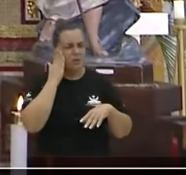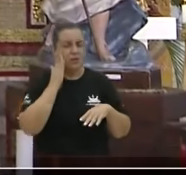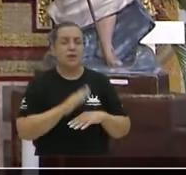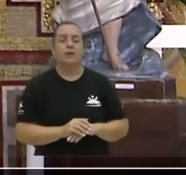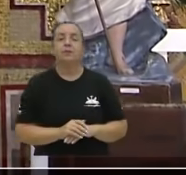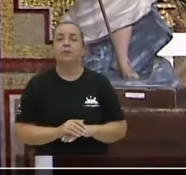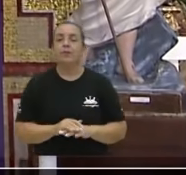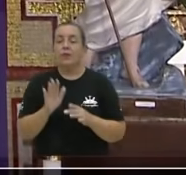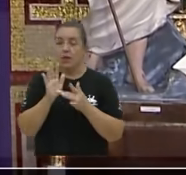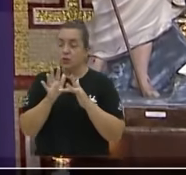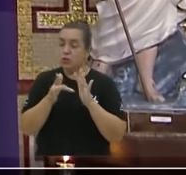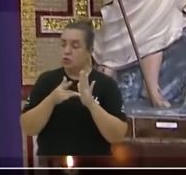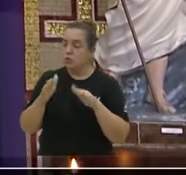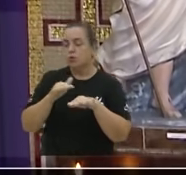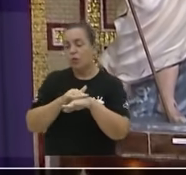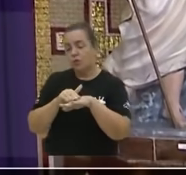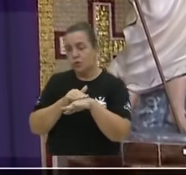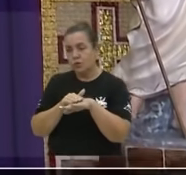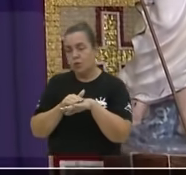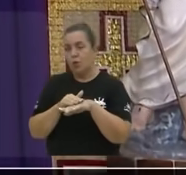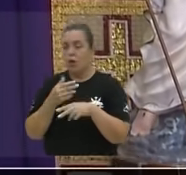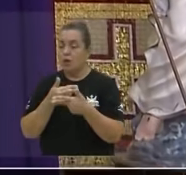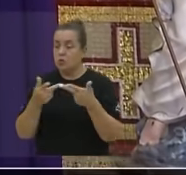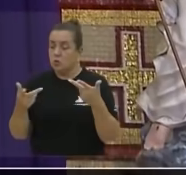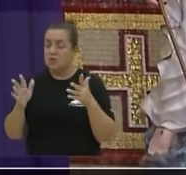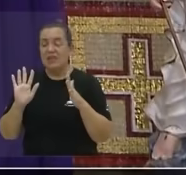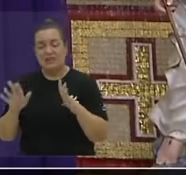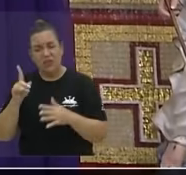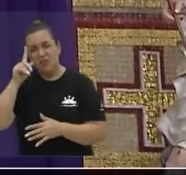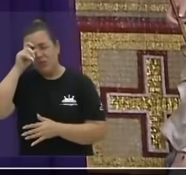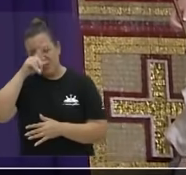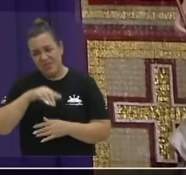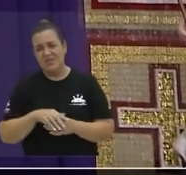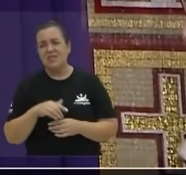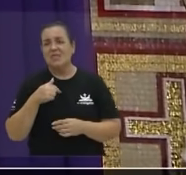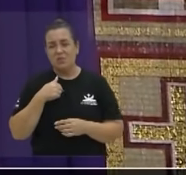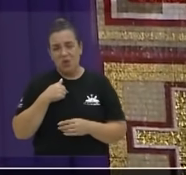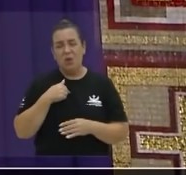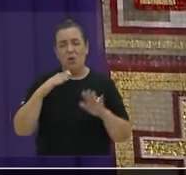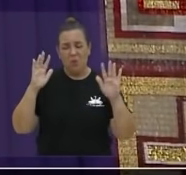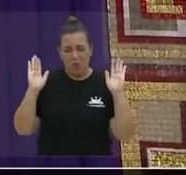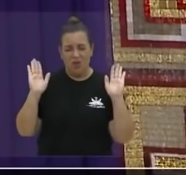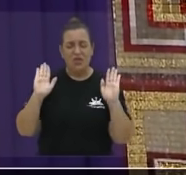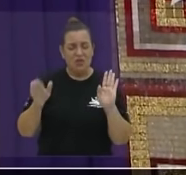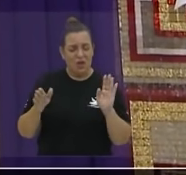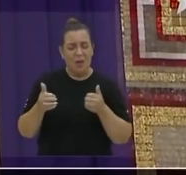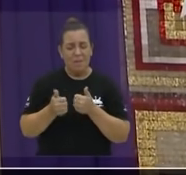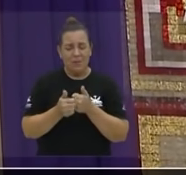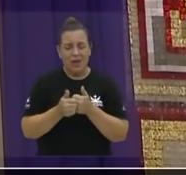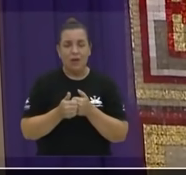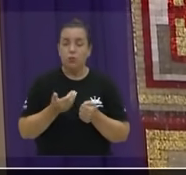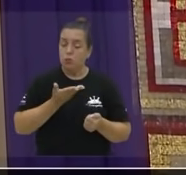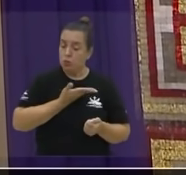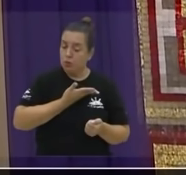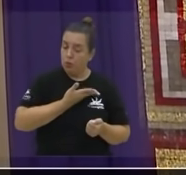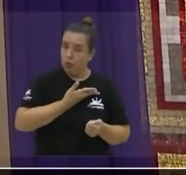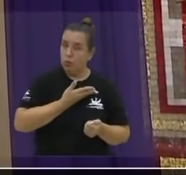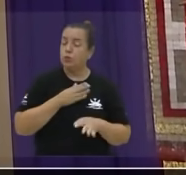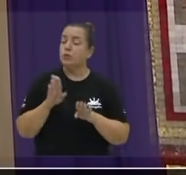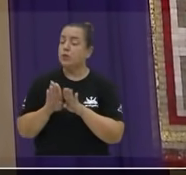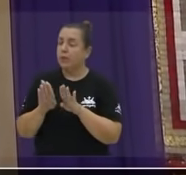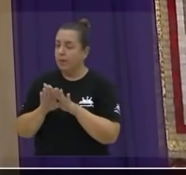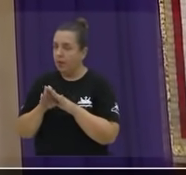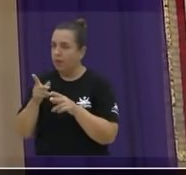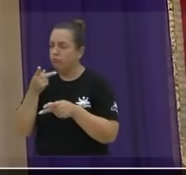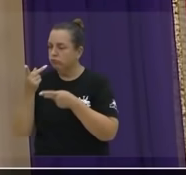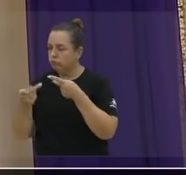Jesus deve ter comentado: as coisas estão ficando difíceis. Os apóstolos devem ter comentado. E